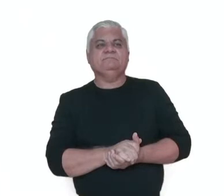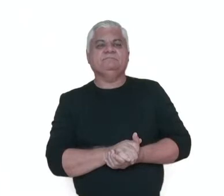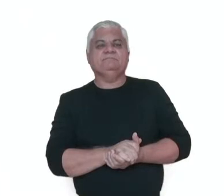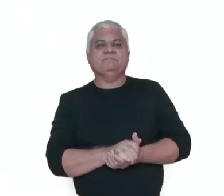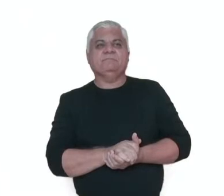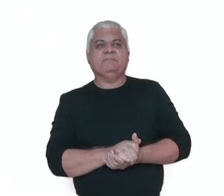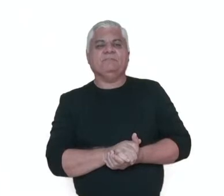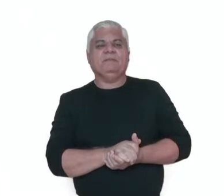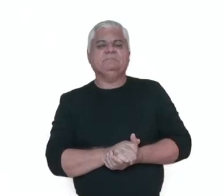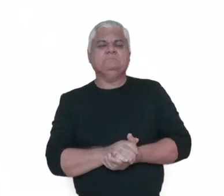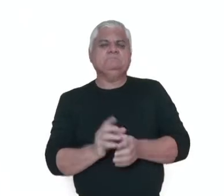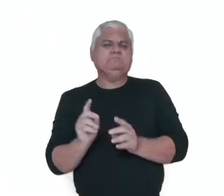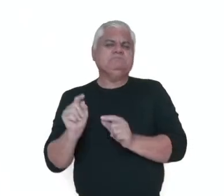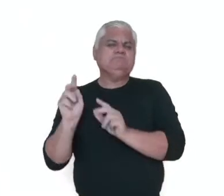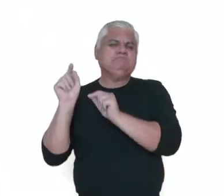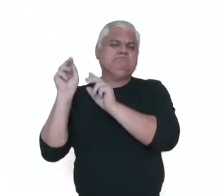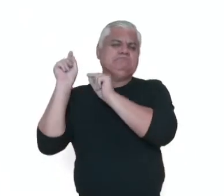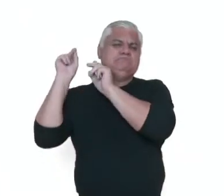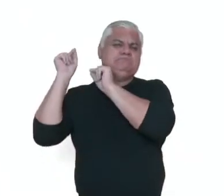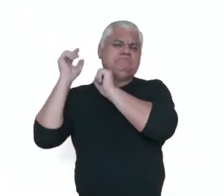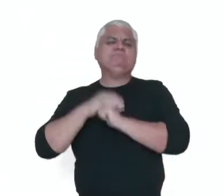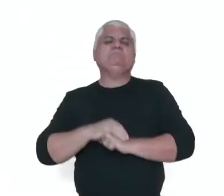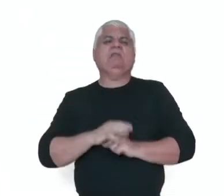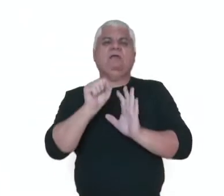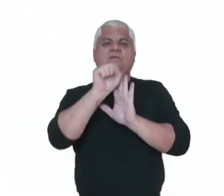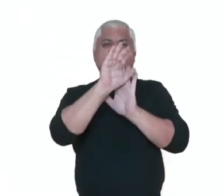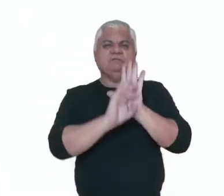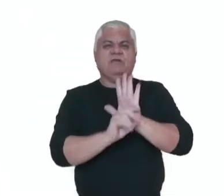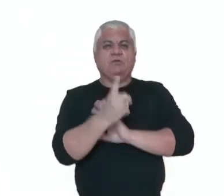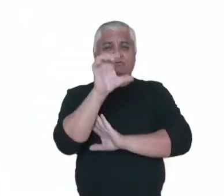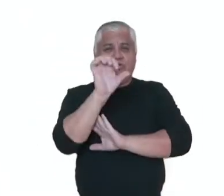Durante muito tempo, principalmente a partir do século XIX,